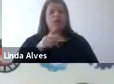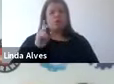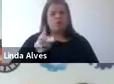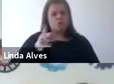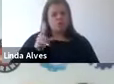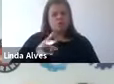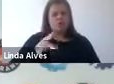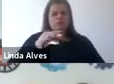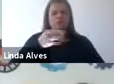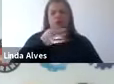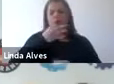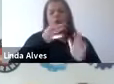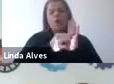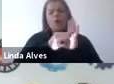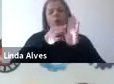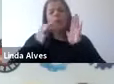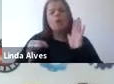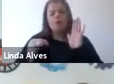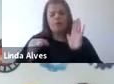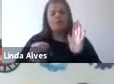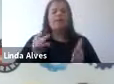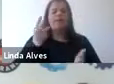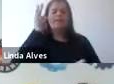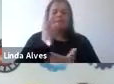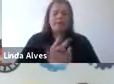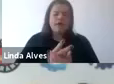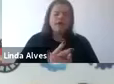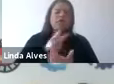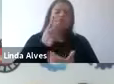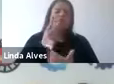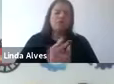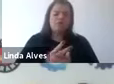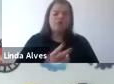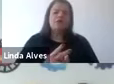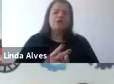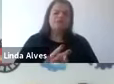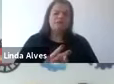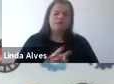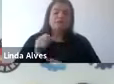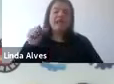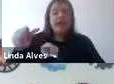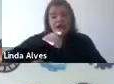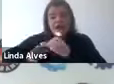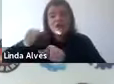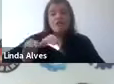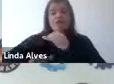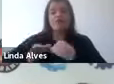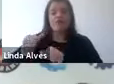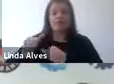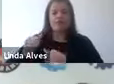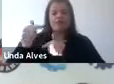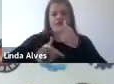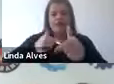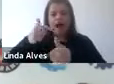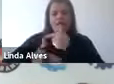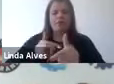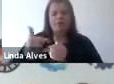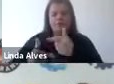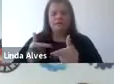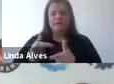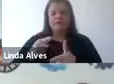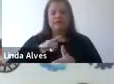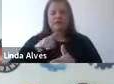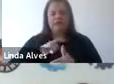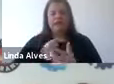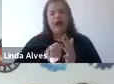nos comentários de vocês que mesmo apesar de ter sido feito a reforma trabalhista, vários